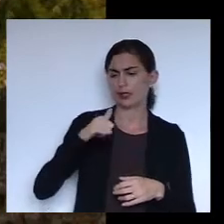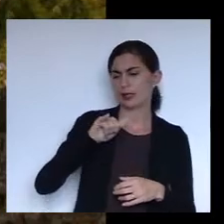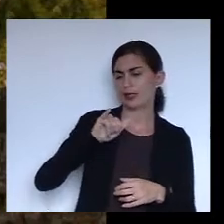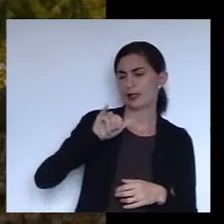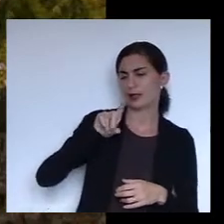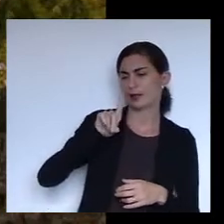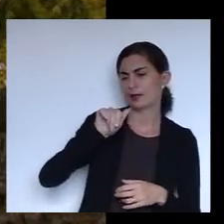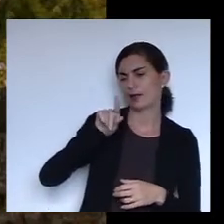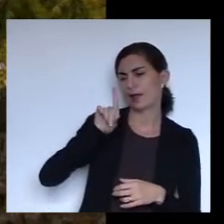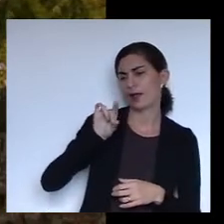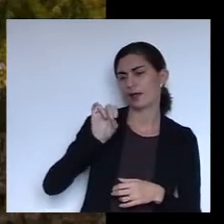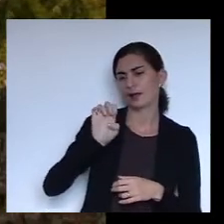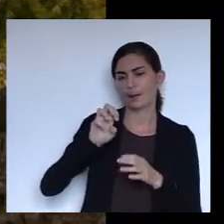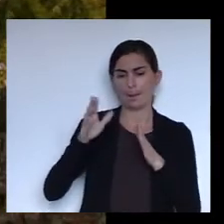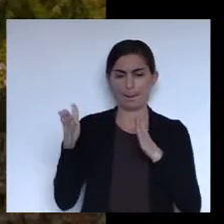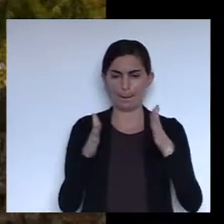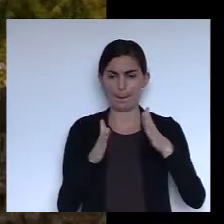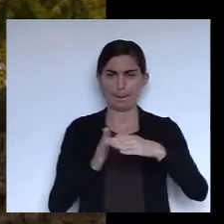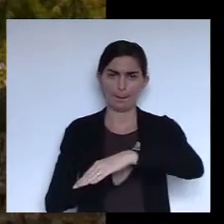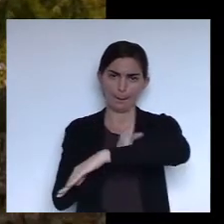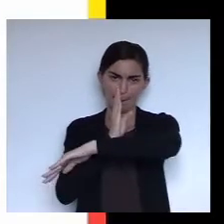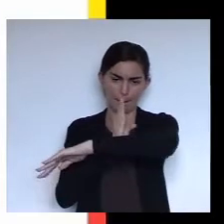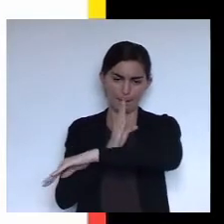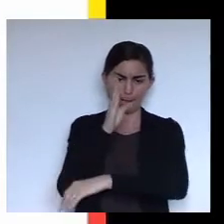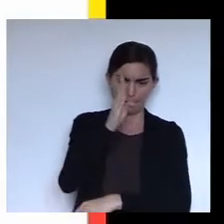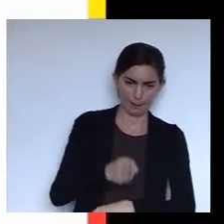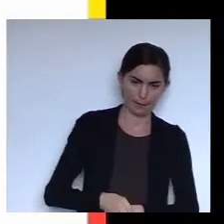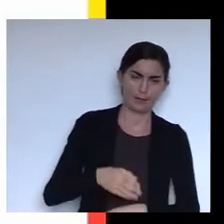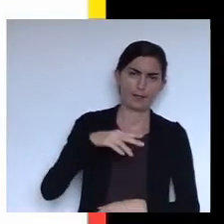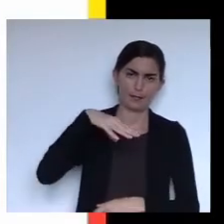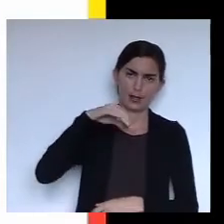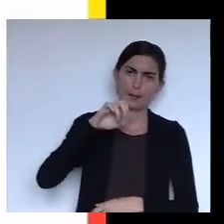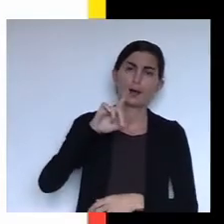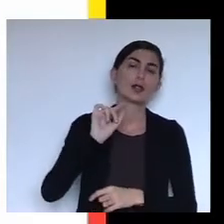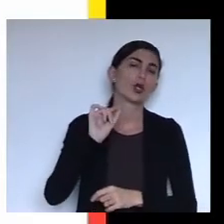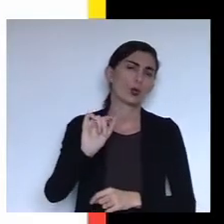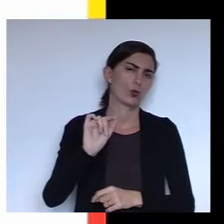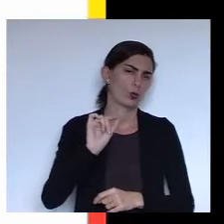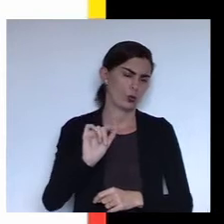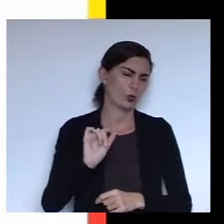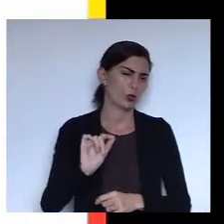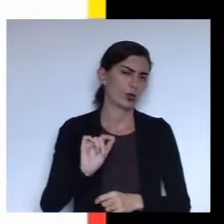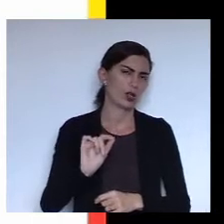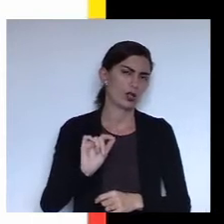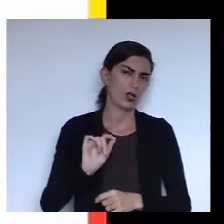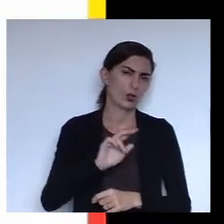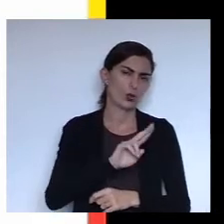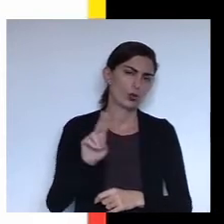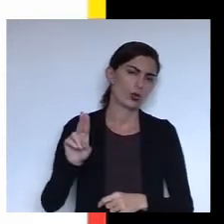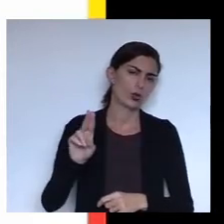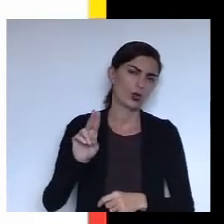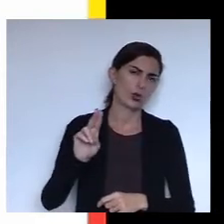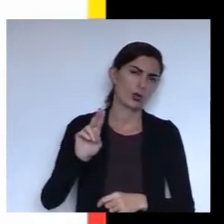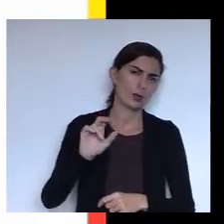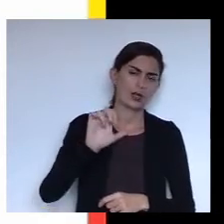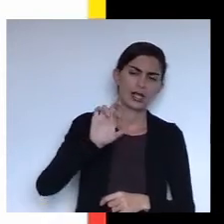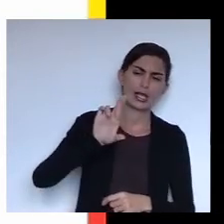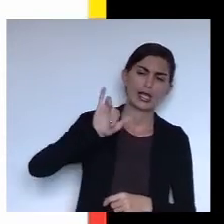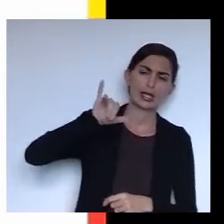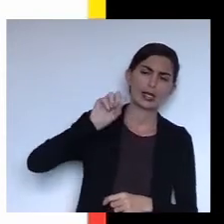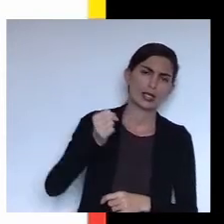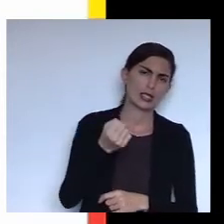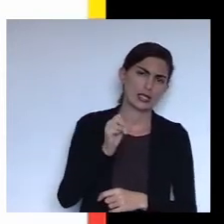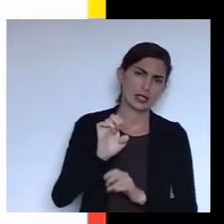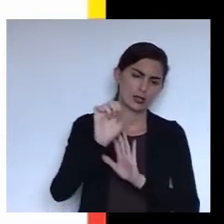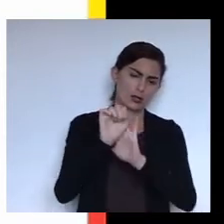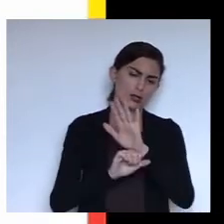Fechou? Então, ó, vamos entender primeiro o que foi essa chamada crise do